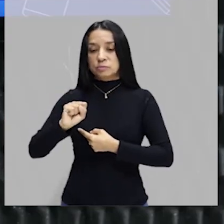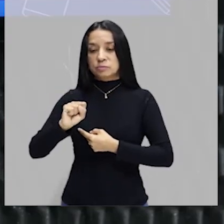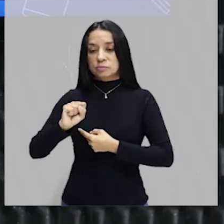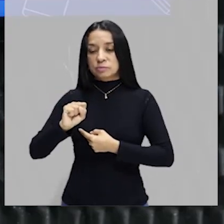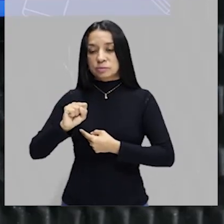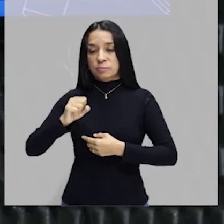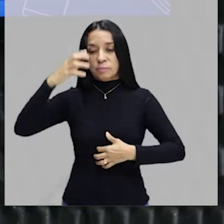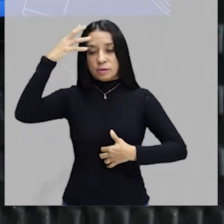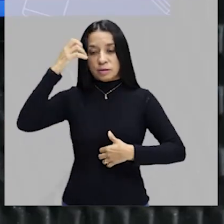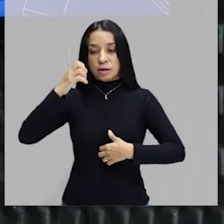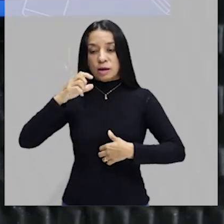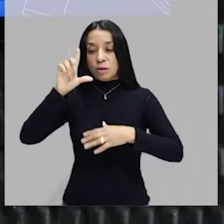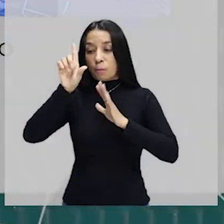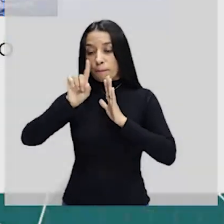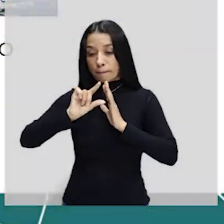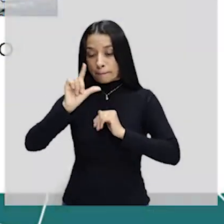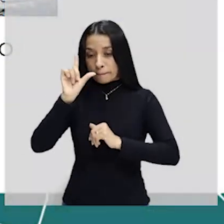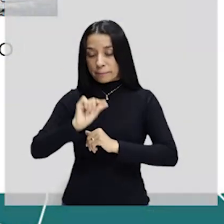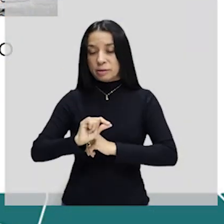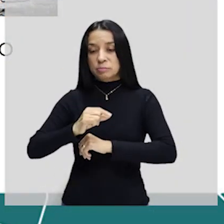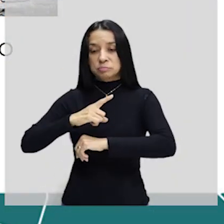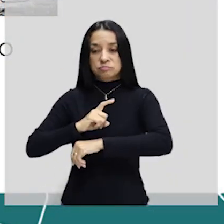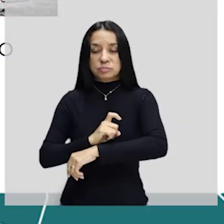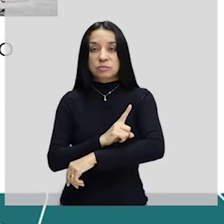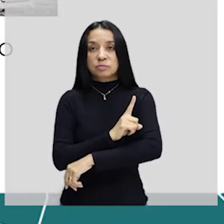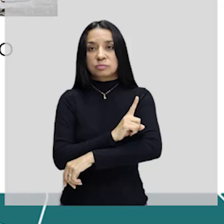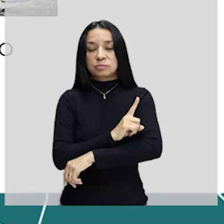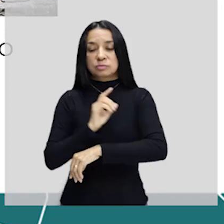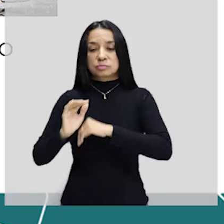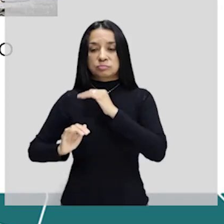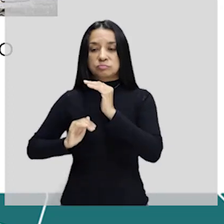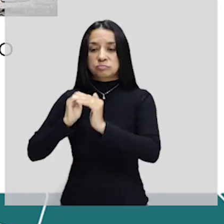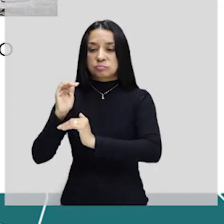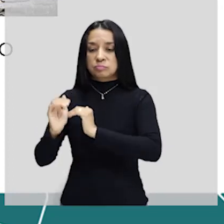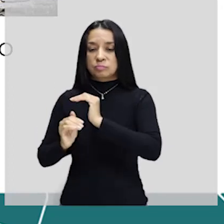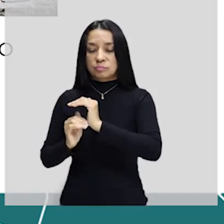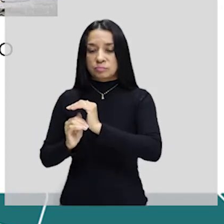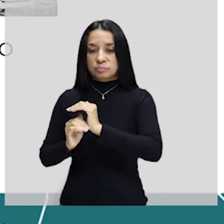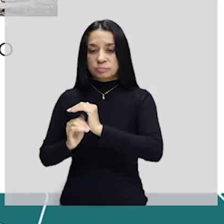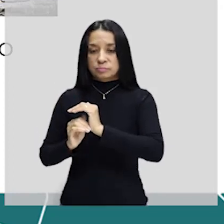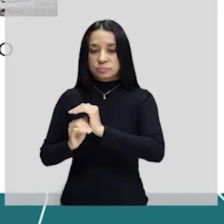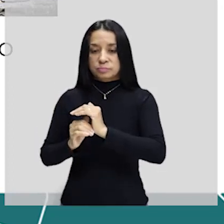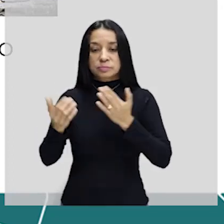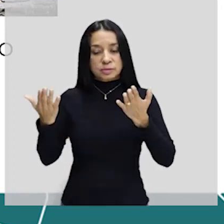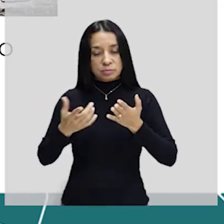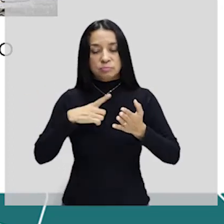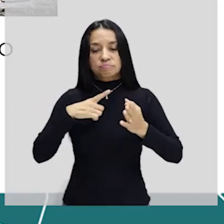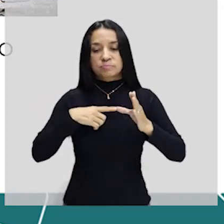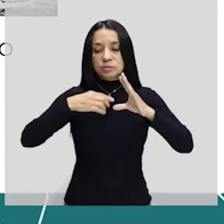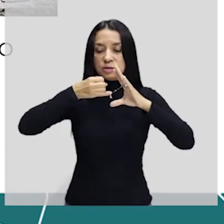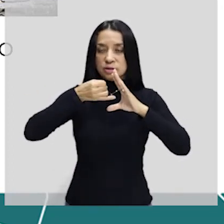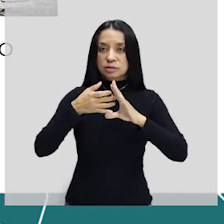menos evoluídos. Daqueles que têm características cada vez mais bem desenvolvidas com relação